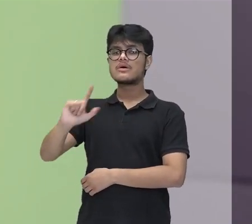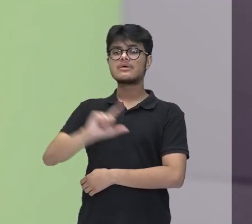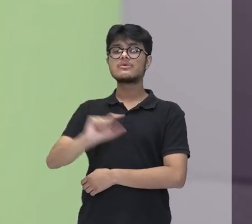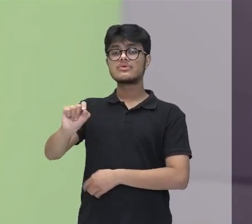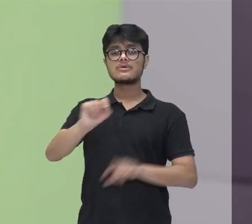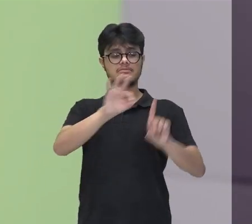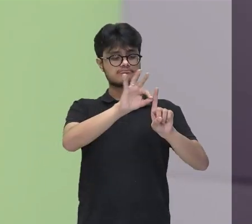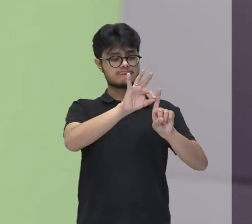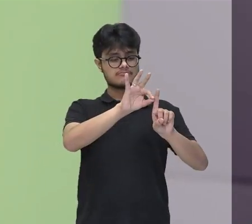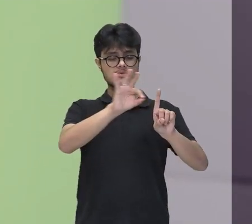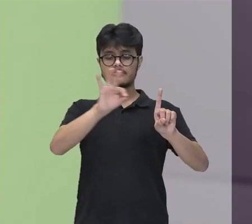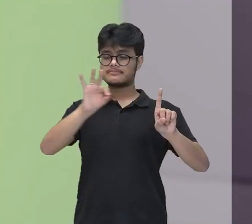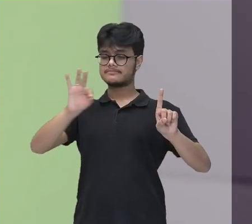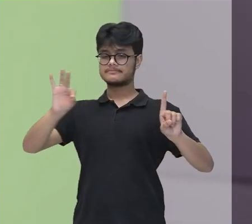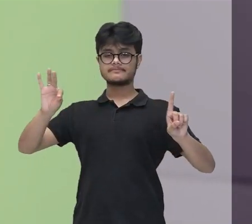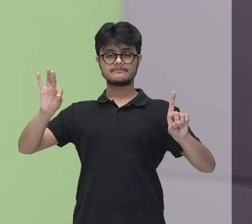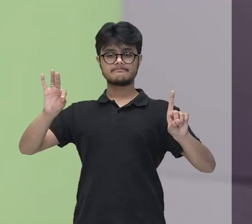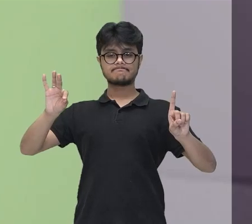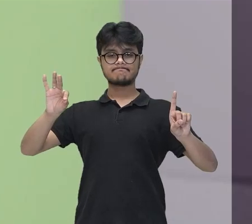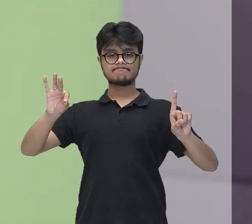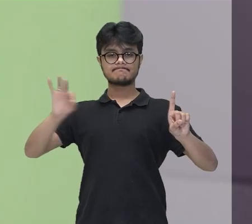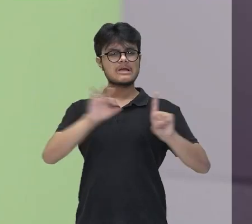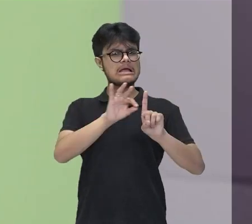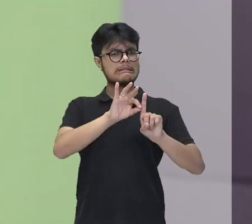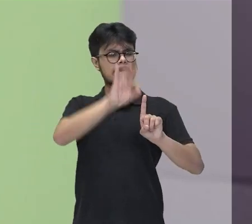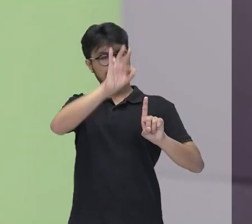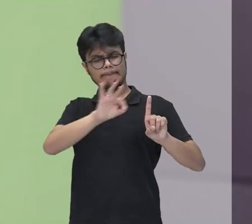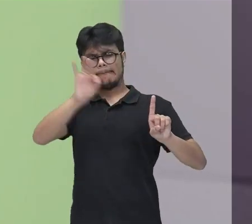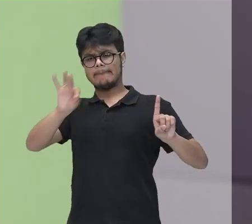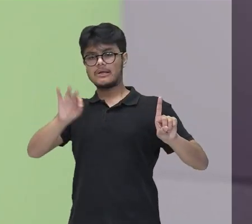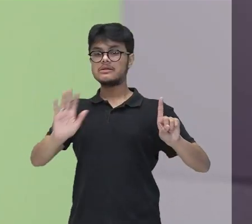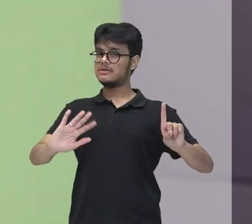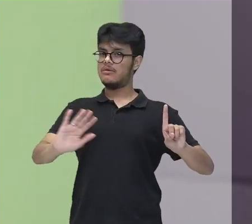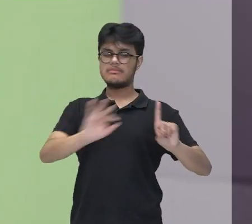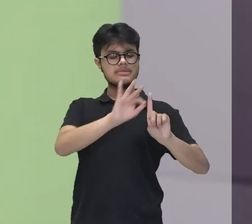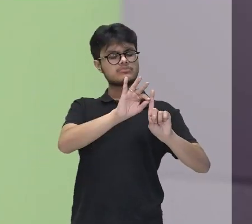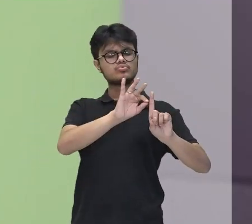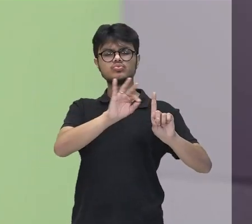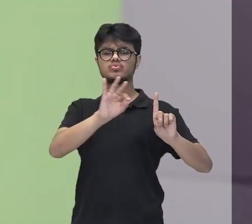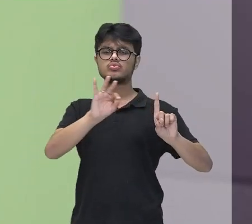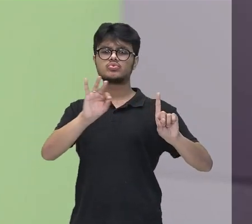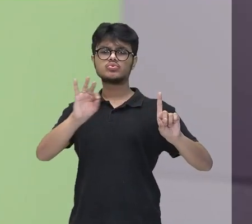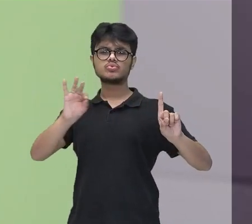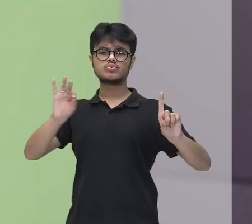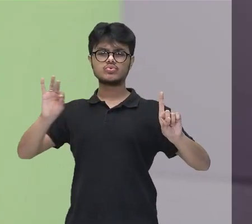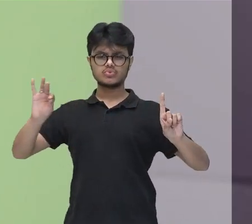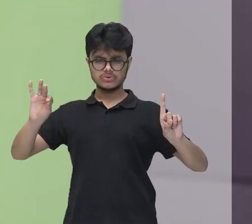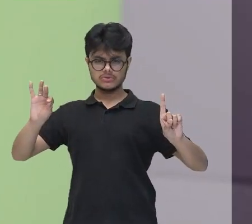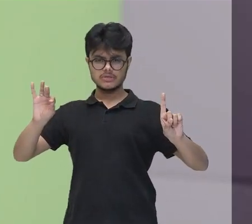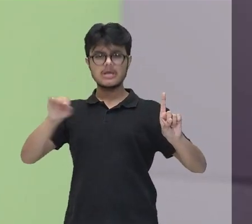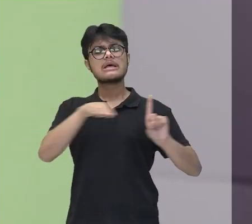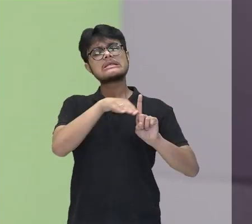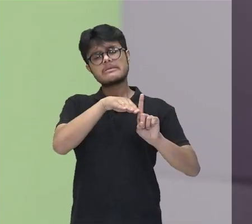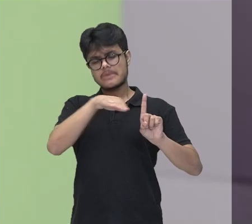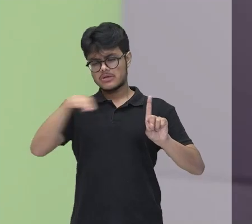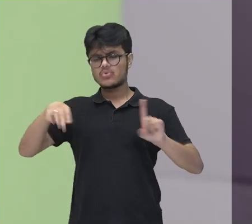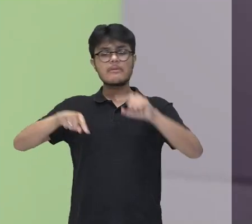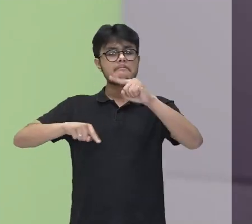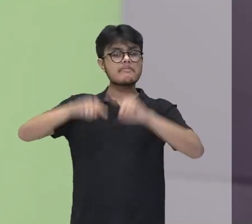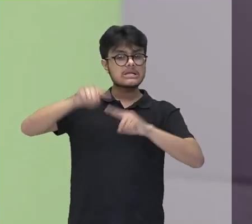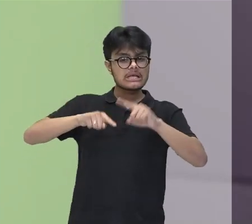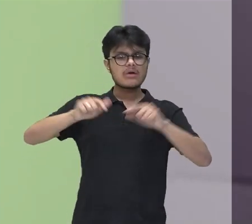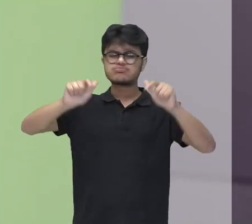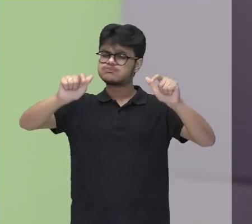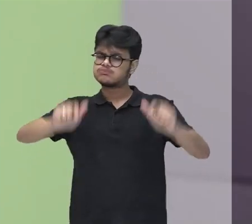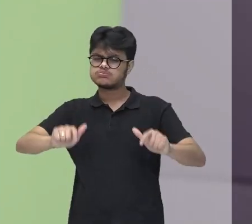chegar em um equilíbrio térmico, ou seja, todas aquelas partes do objeto, ou no caso do